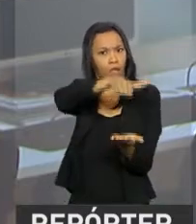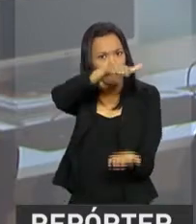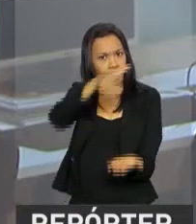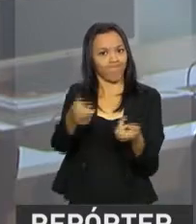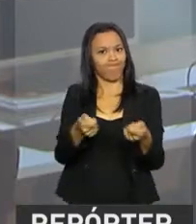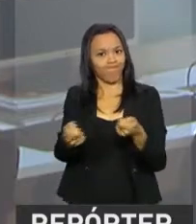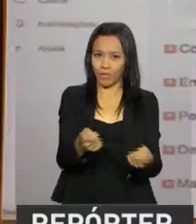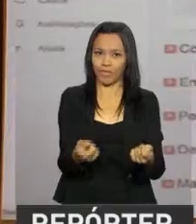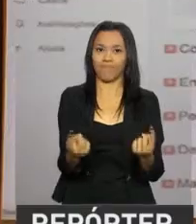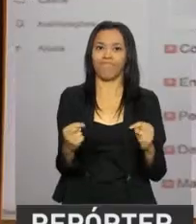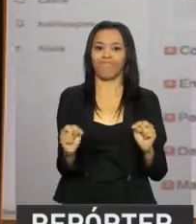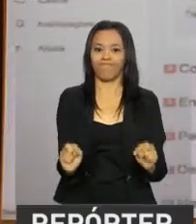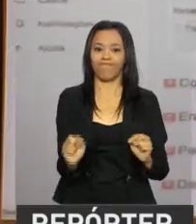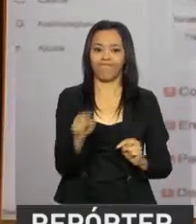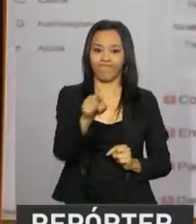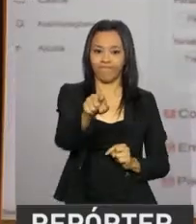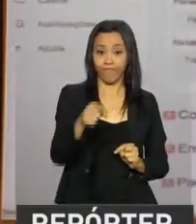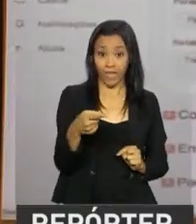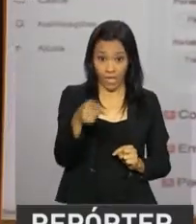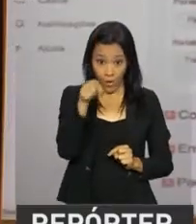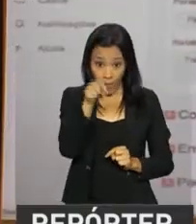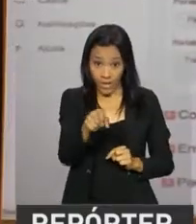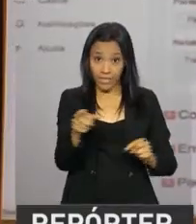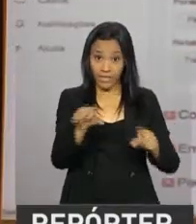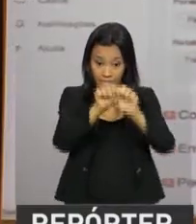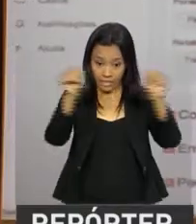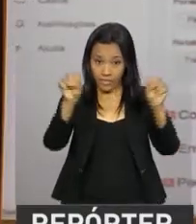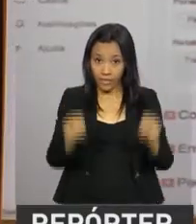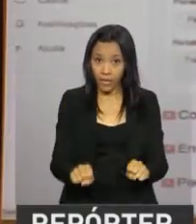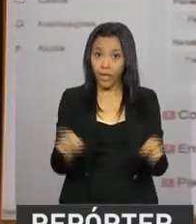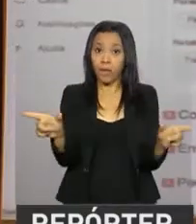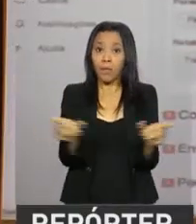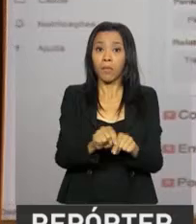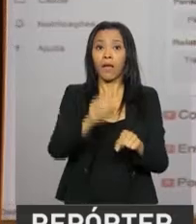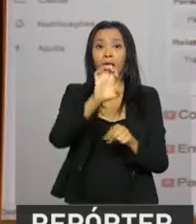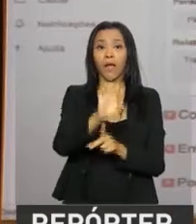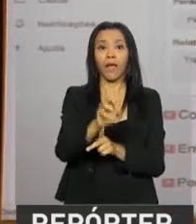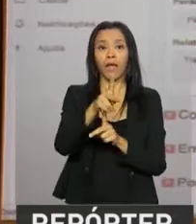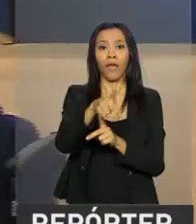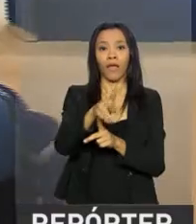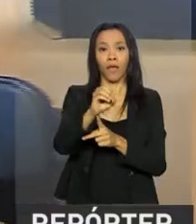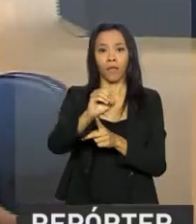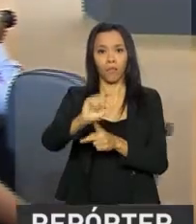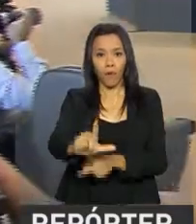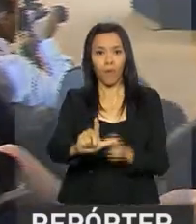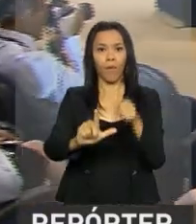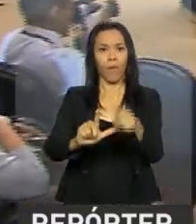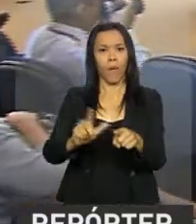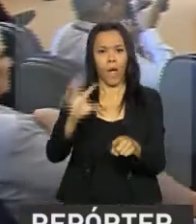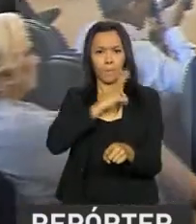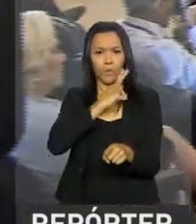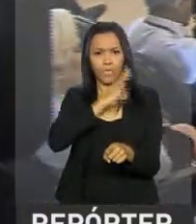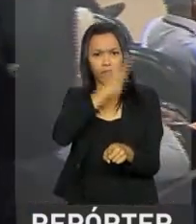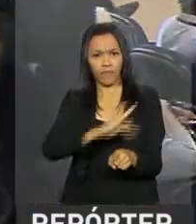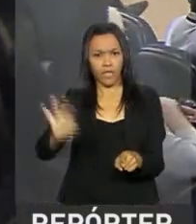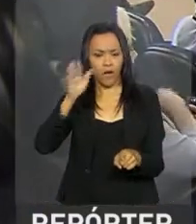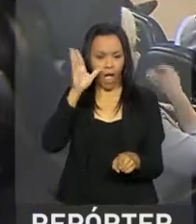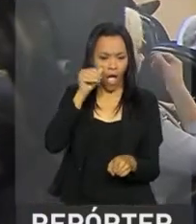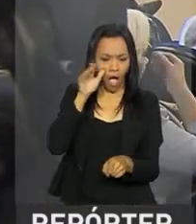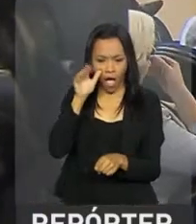papel a conmebol sistema de gestão da atividade de polícia judiciária à polícia federal vai poder